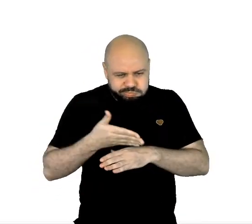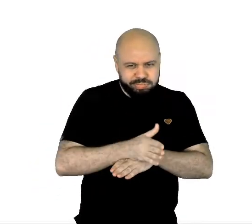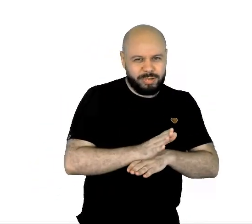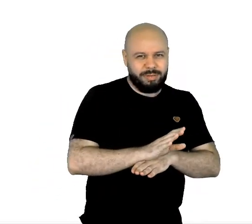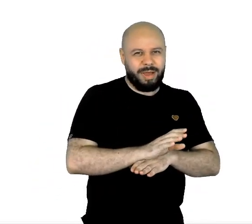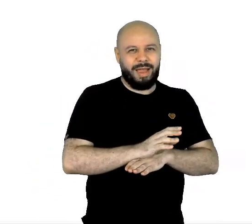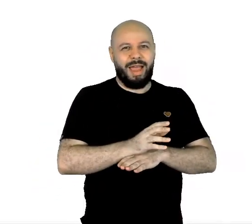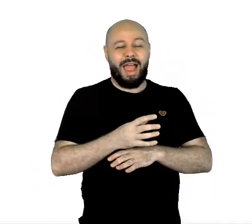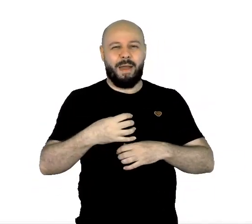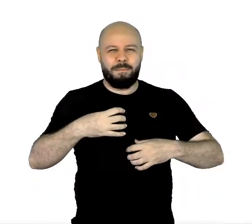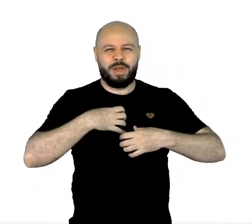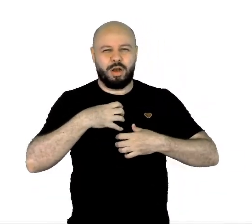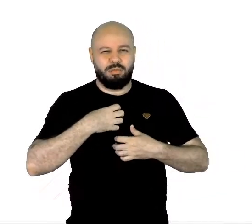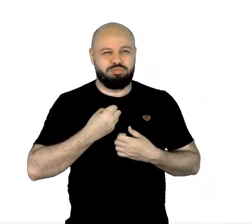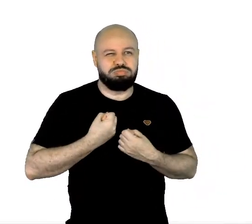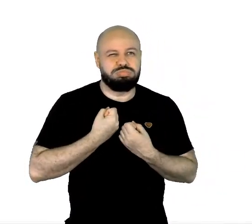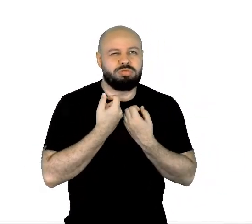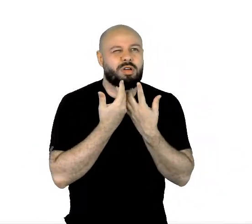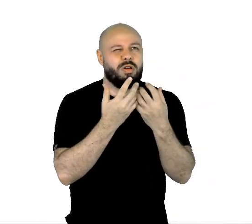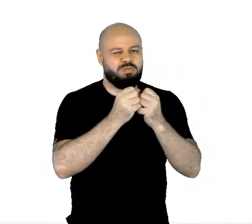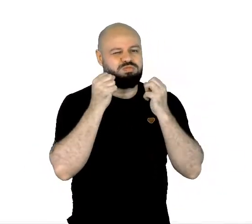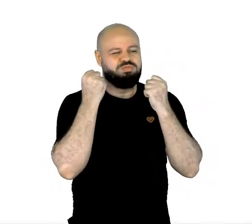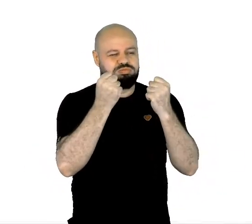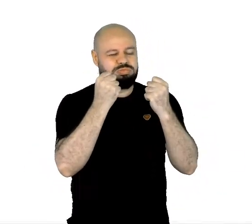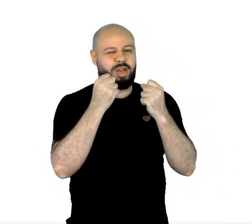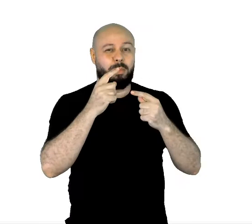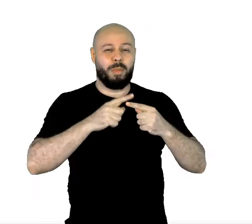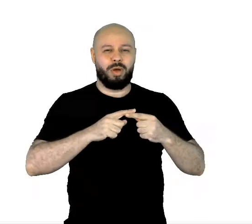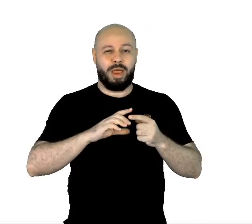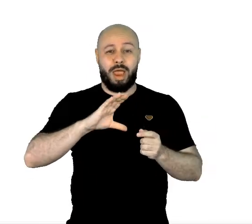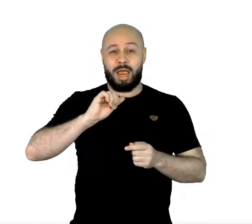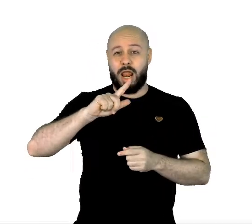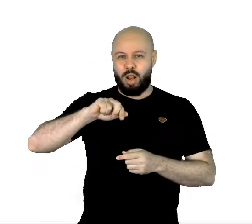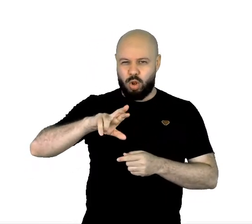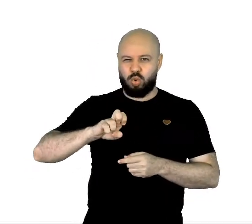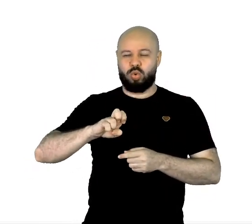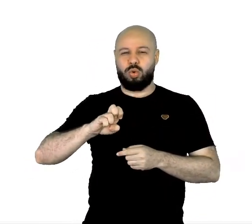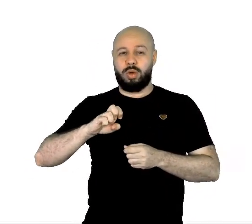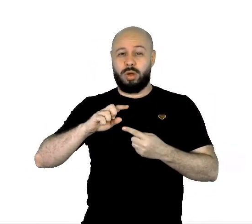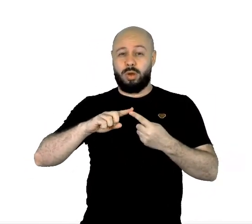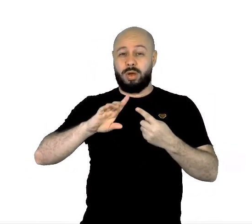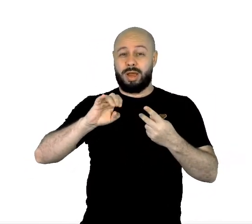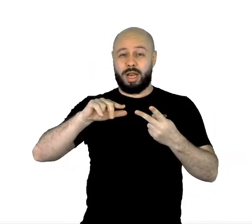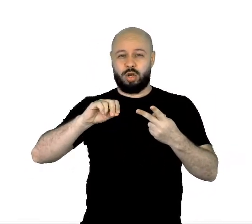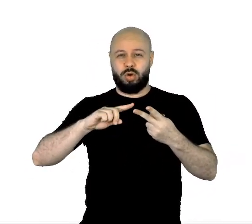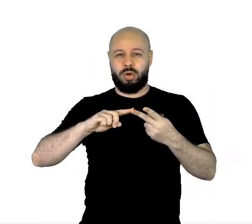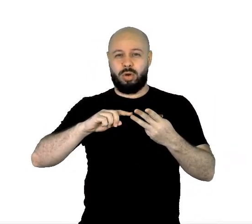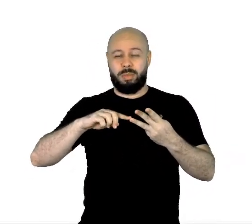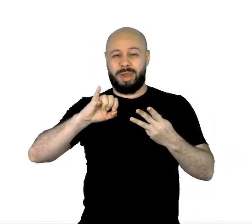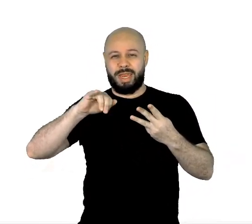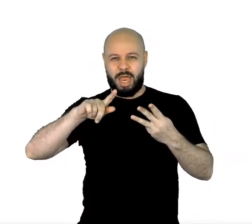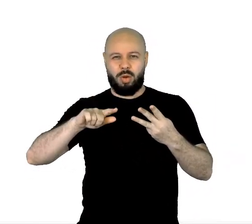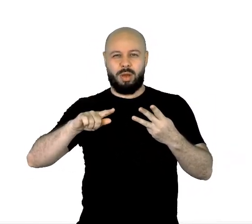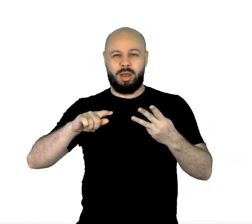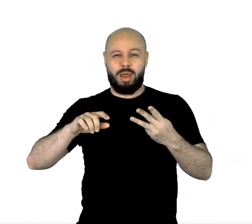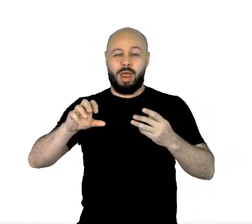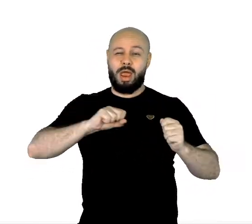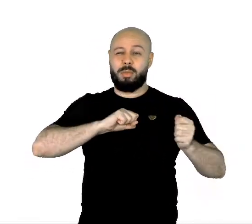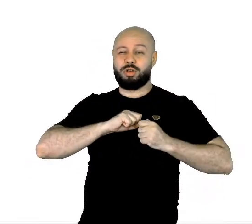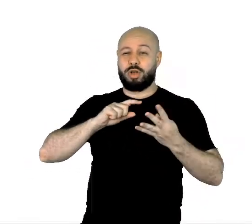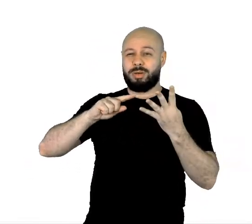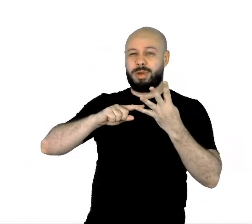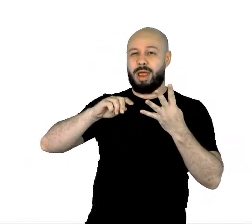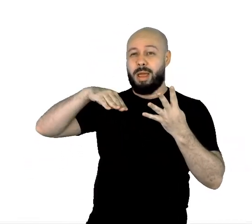seus sentimentos ganharem mais forças, porque Calu, Crânio, Miguel se apaixona por Magri, a única